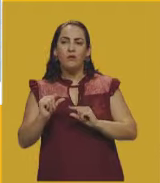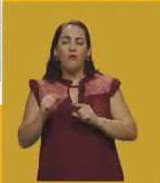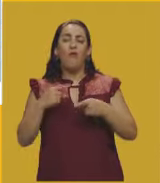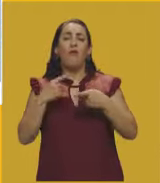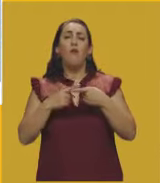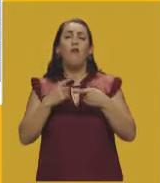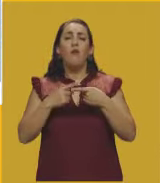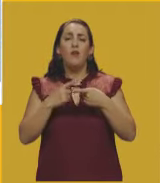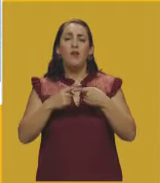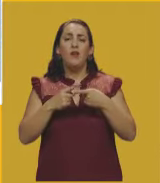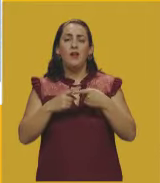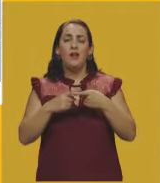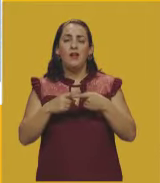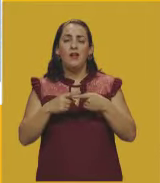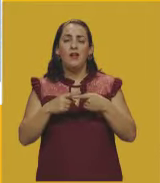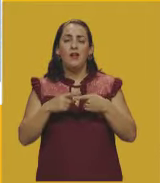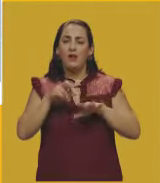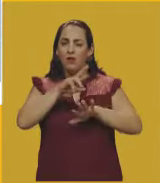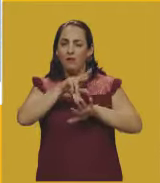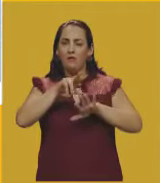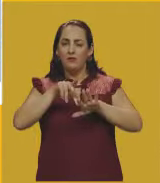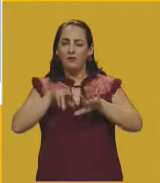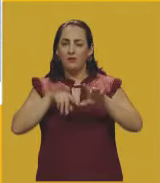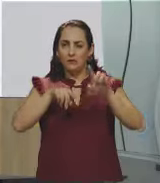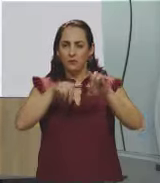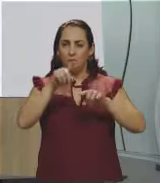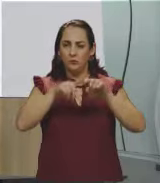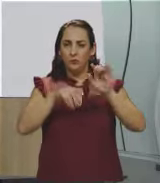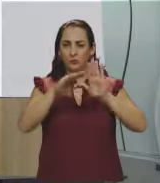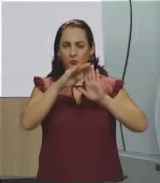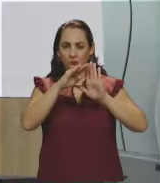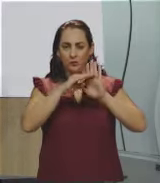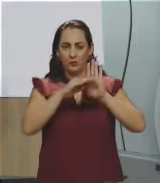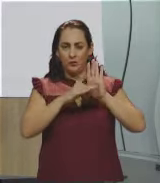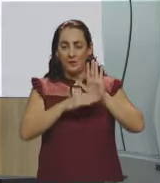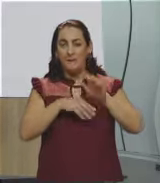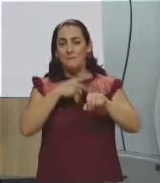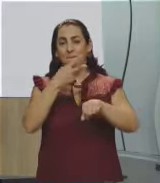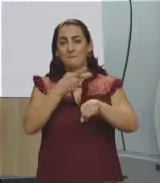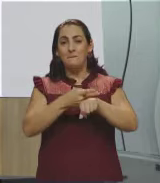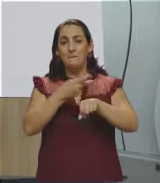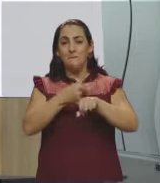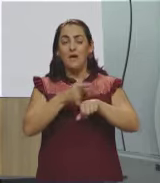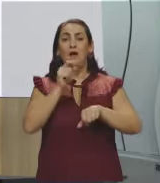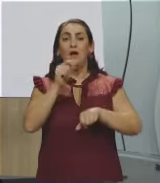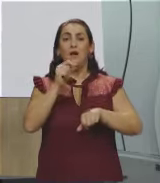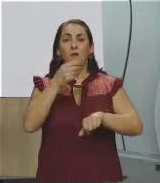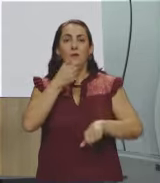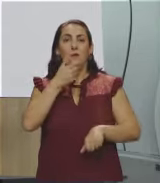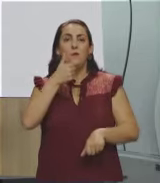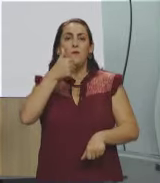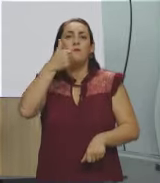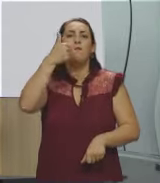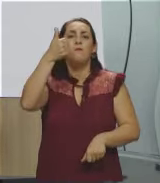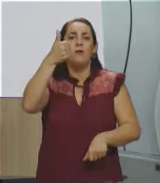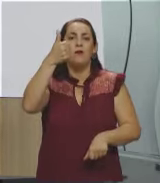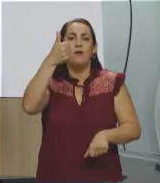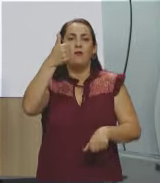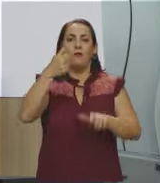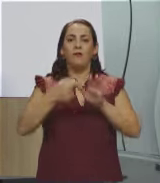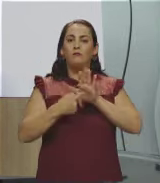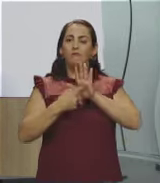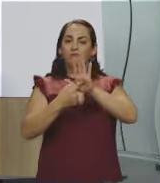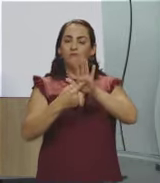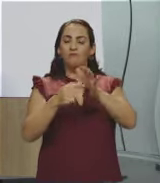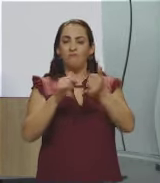seja, significa que dentre os materiais que estão listados aqui, a prata é o melhor condutor elétrico que a gente possui.